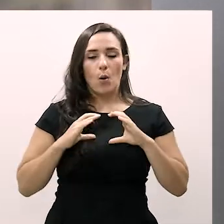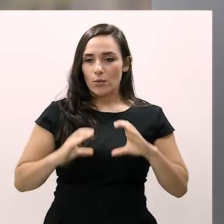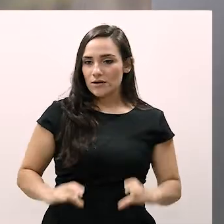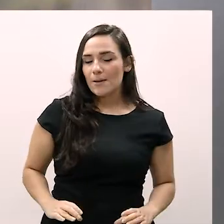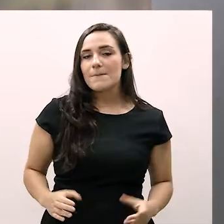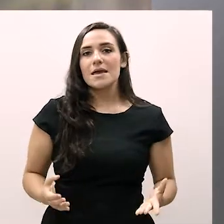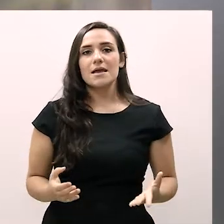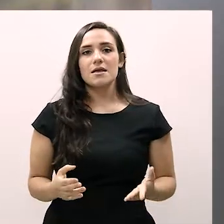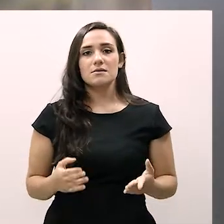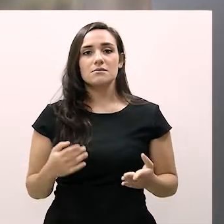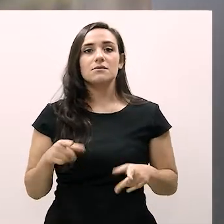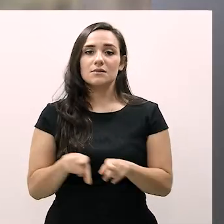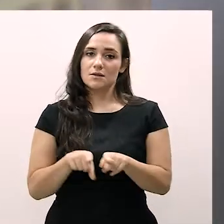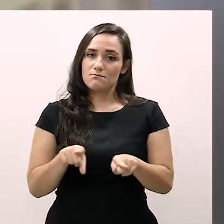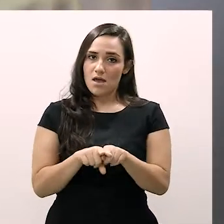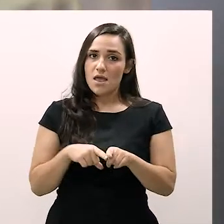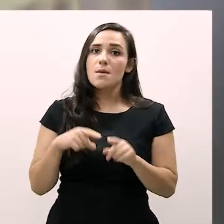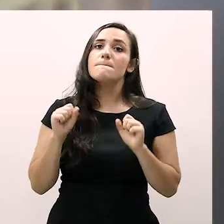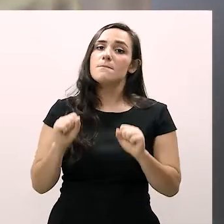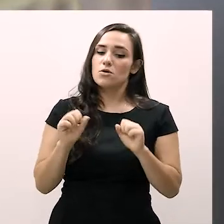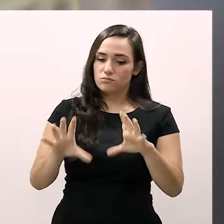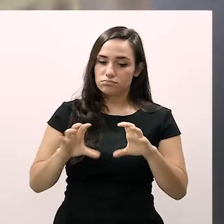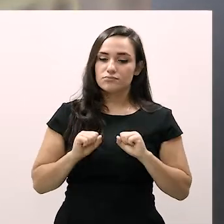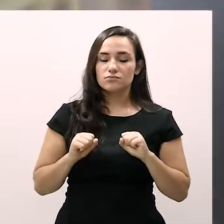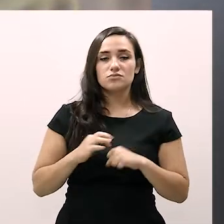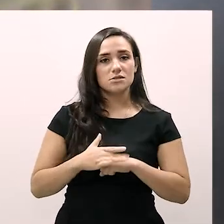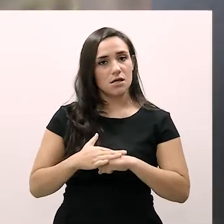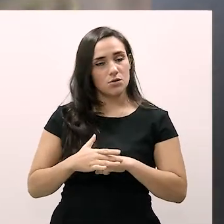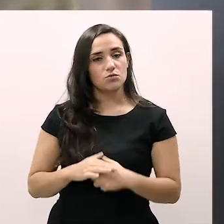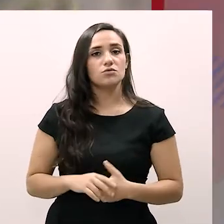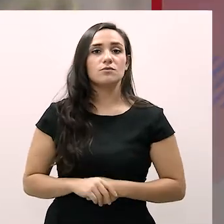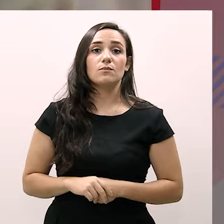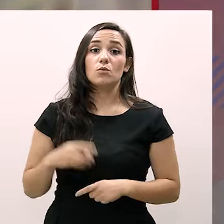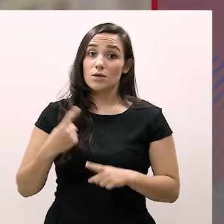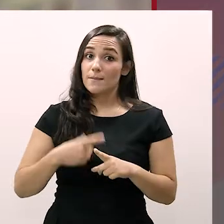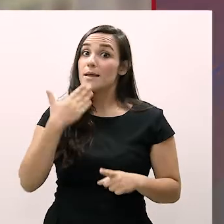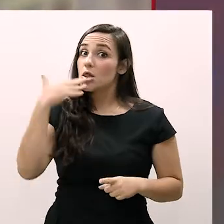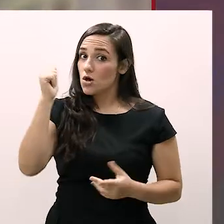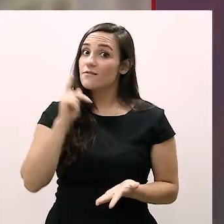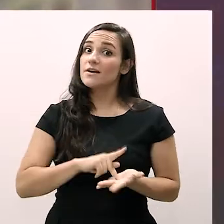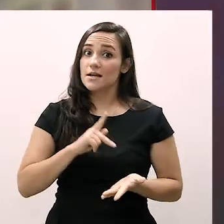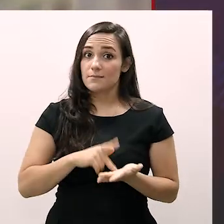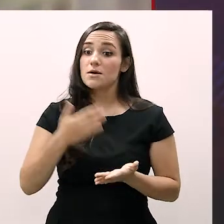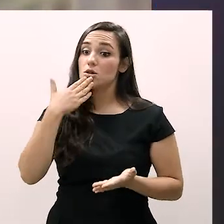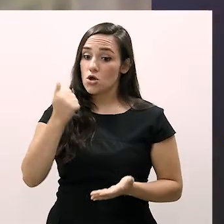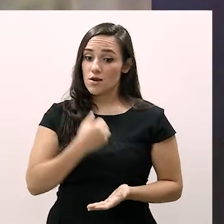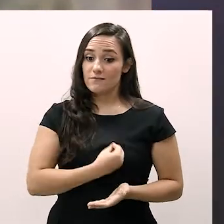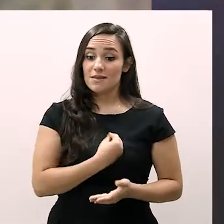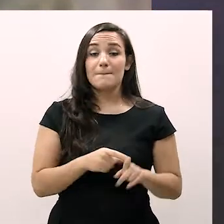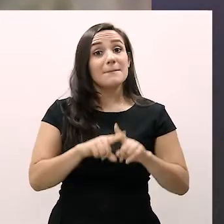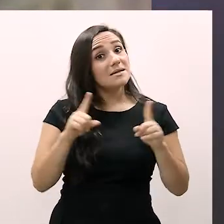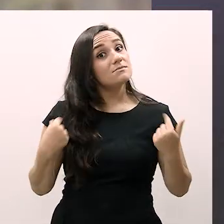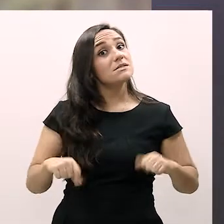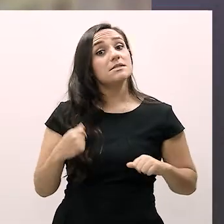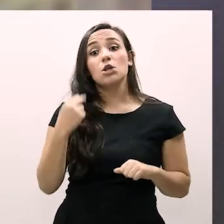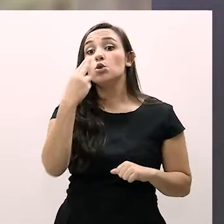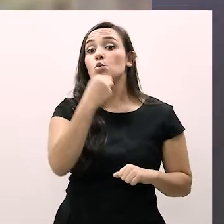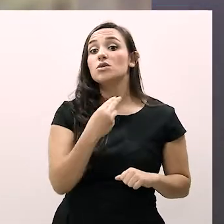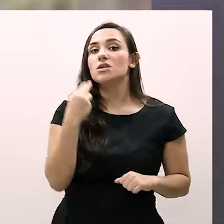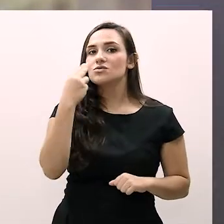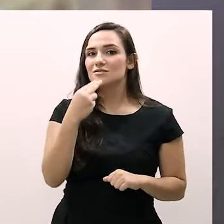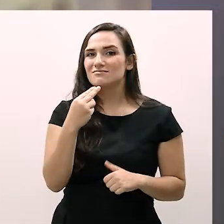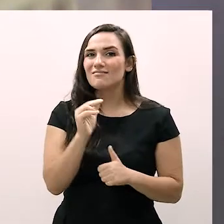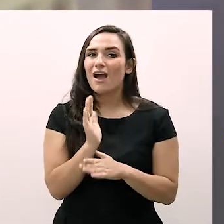obesidade, melhora das comorbidades, mas que esse paciente tenha acompanhamento nutricional, que tenha segmento,